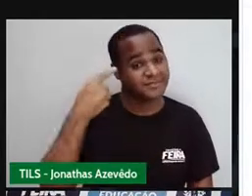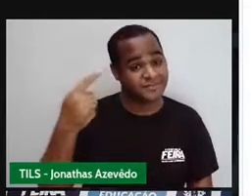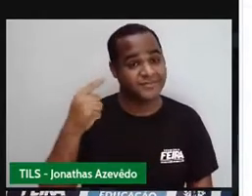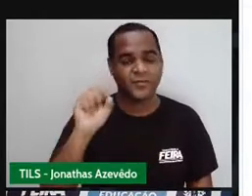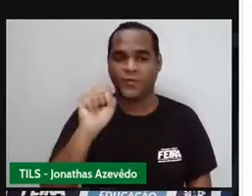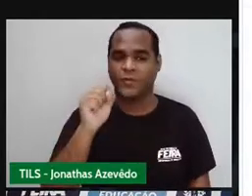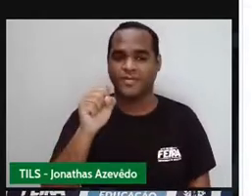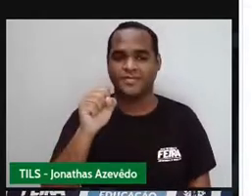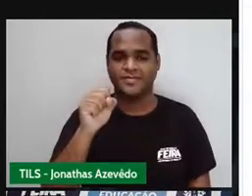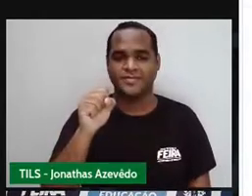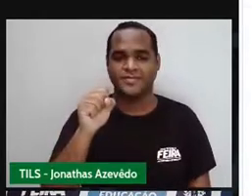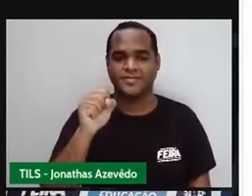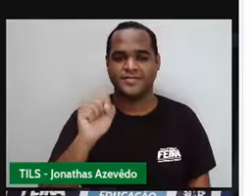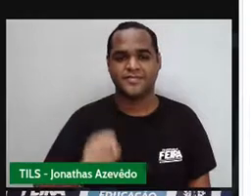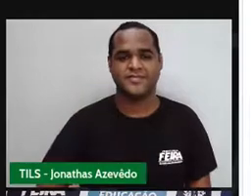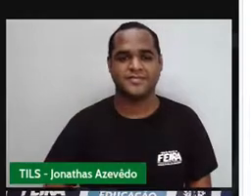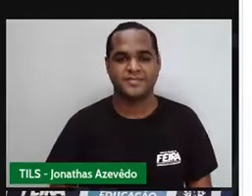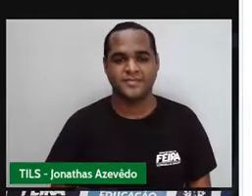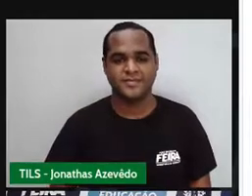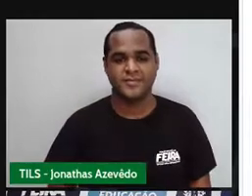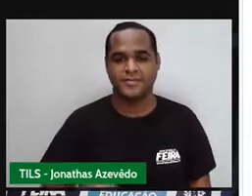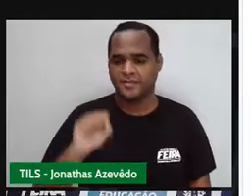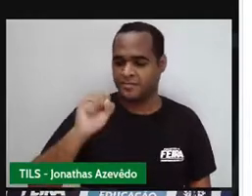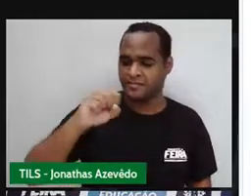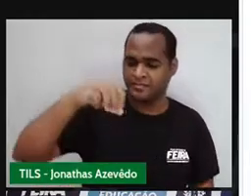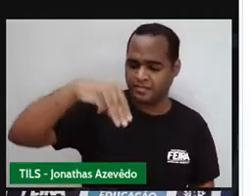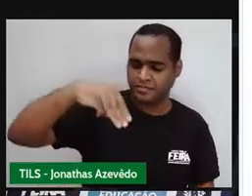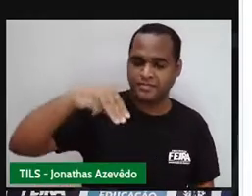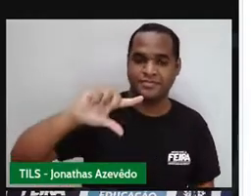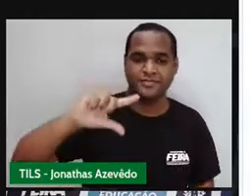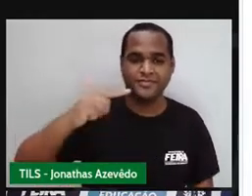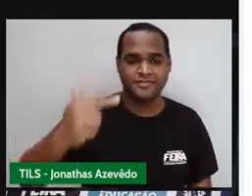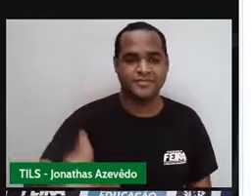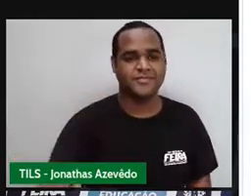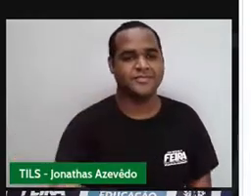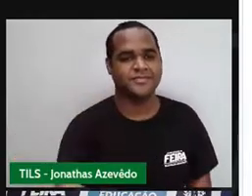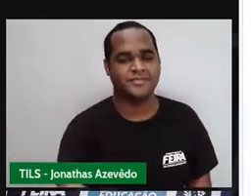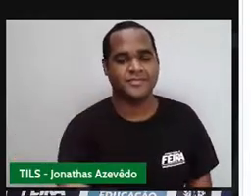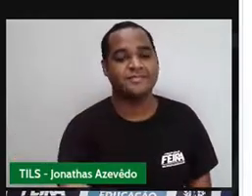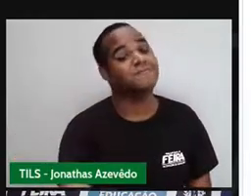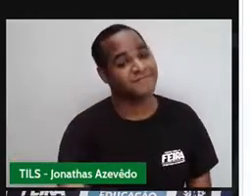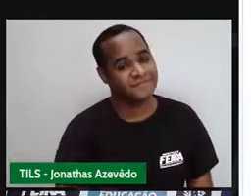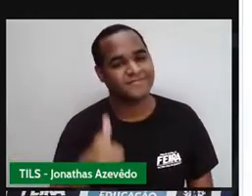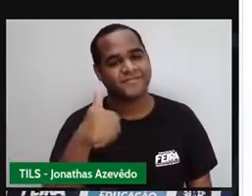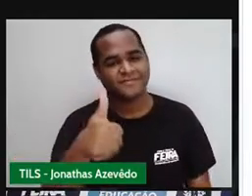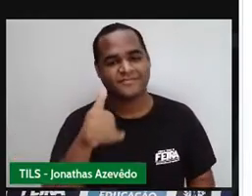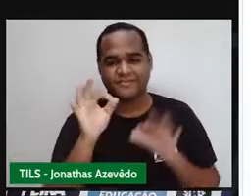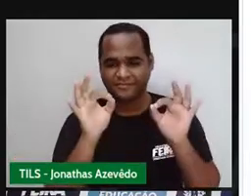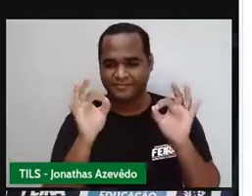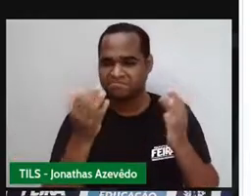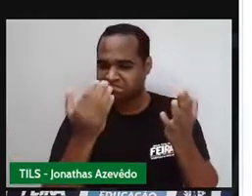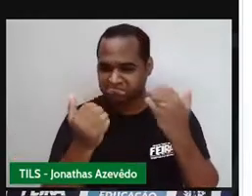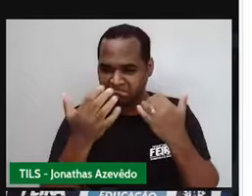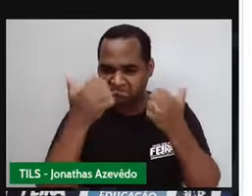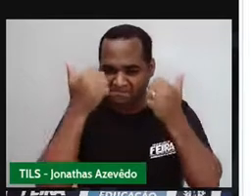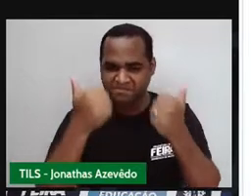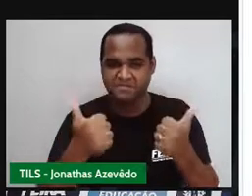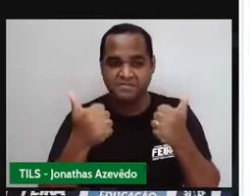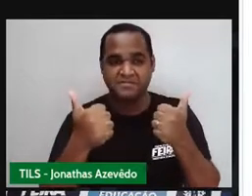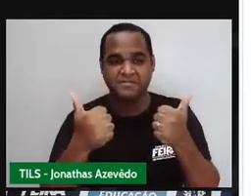já vai colocar 8 metros quadrados em sair Vamos lá